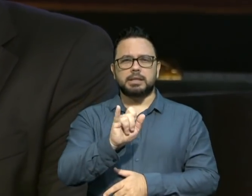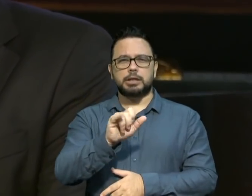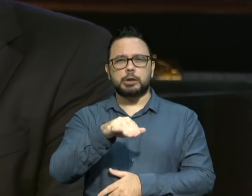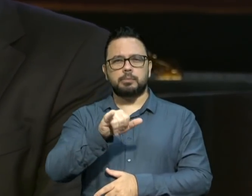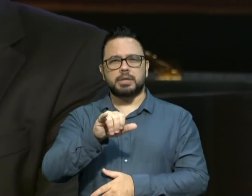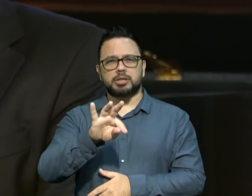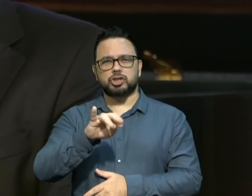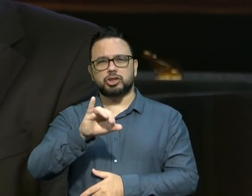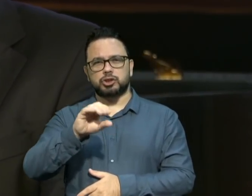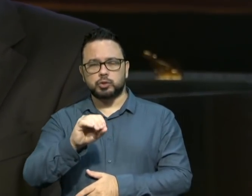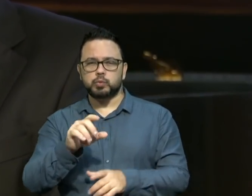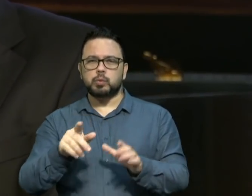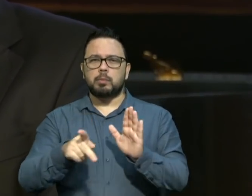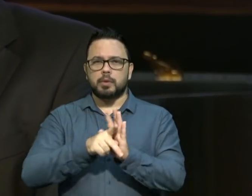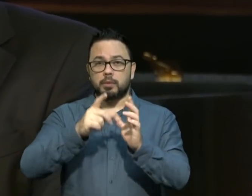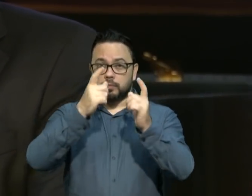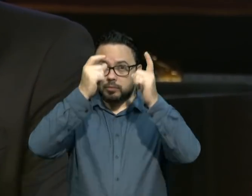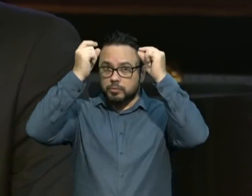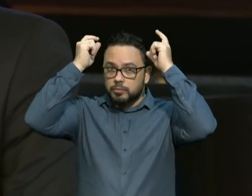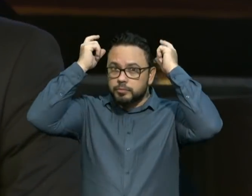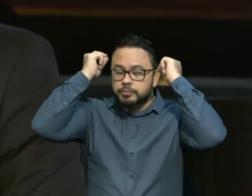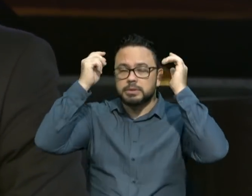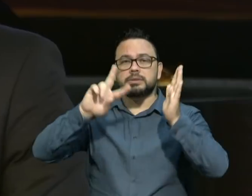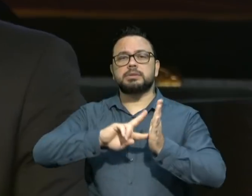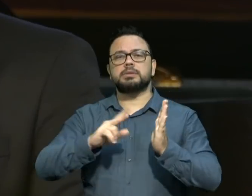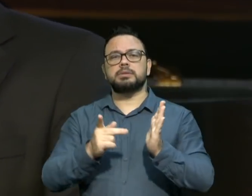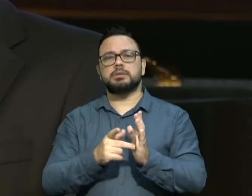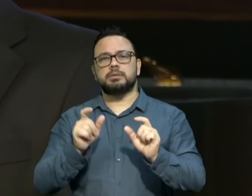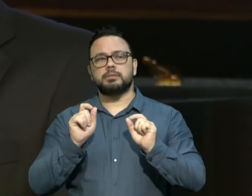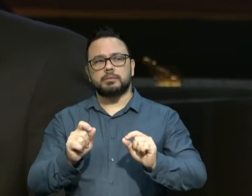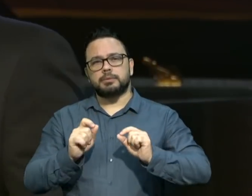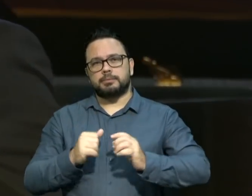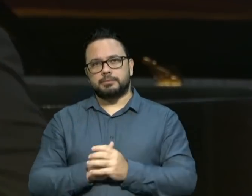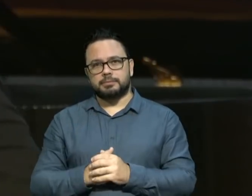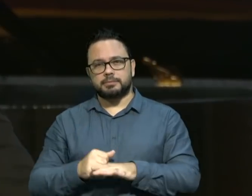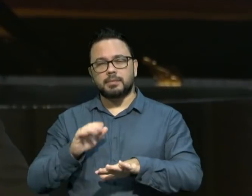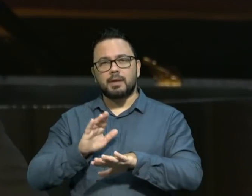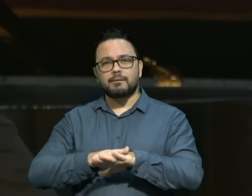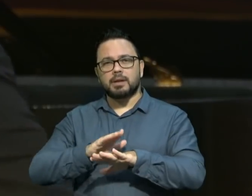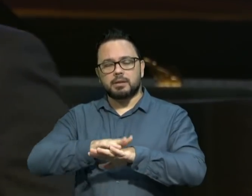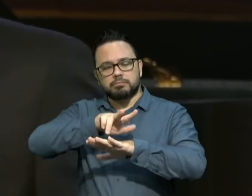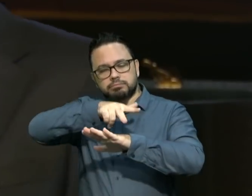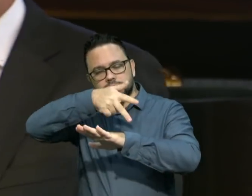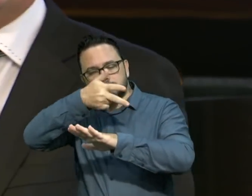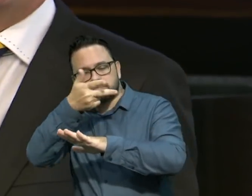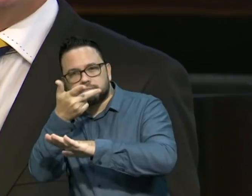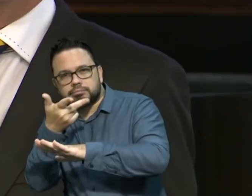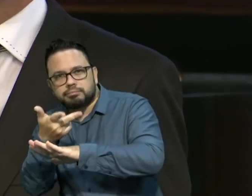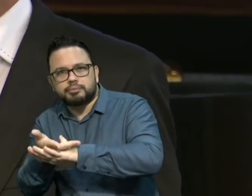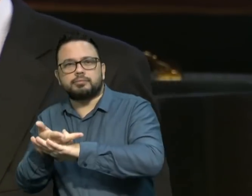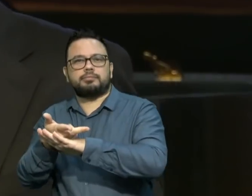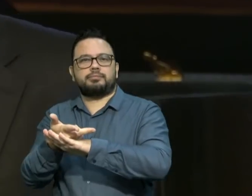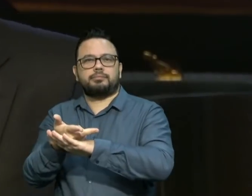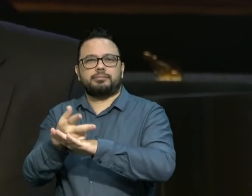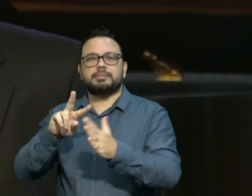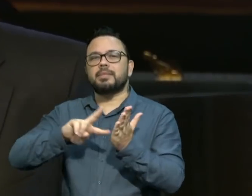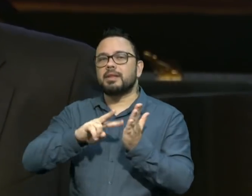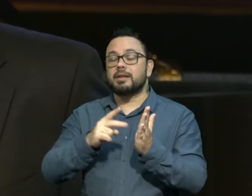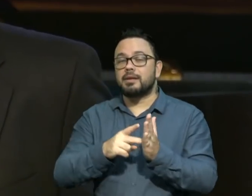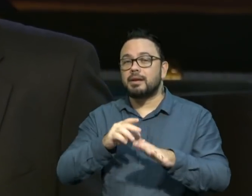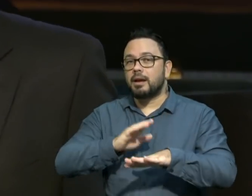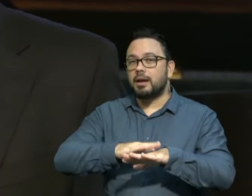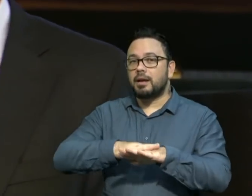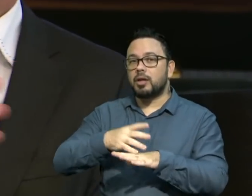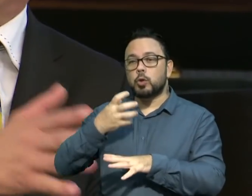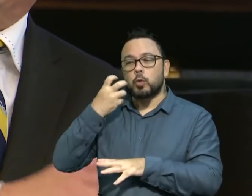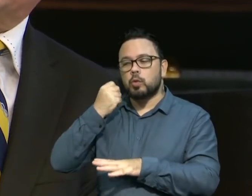que vem do verbo que mal significa fazer deitar colocar para dormir